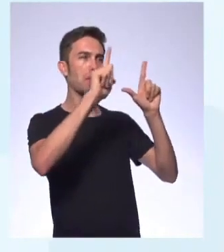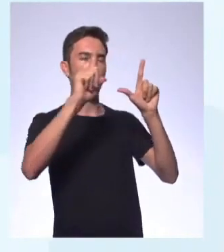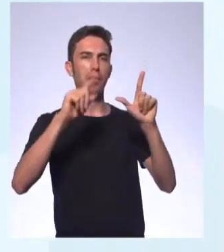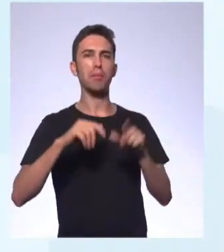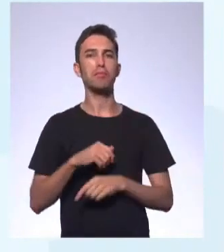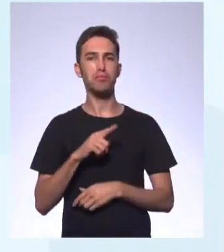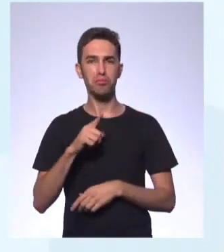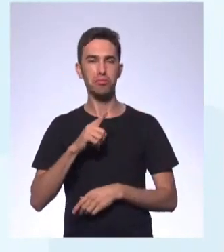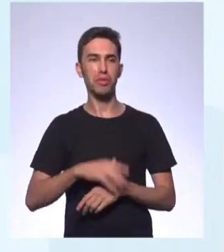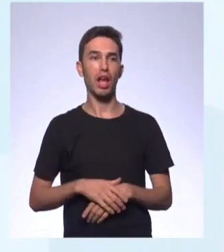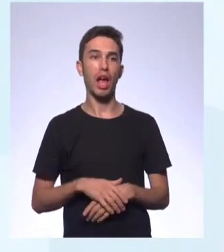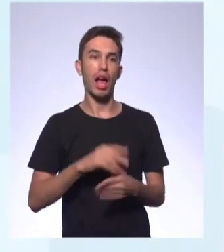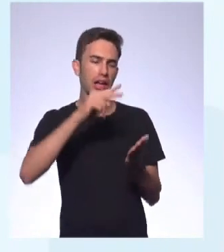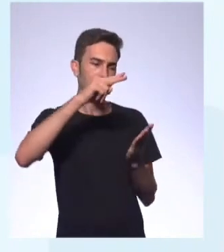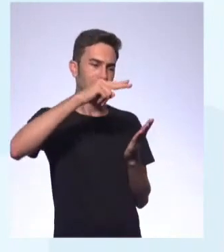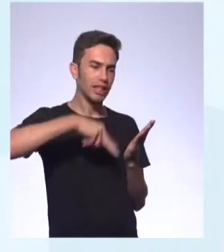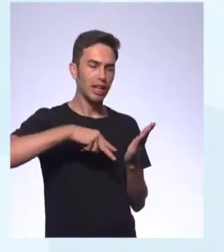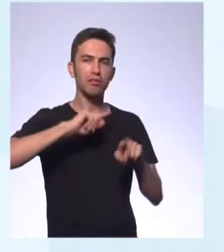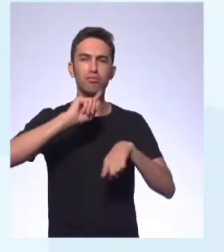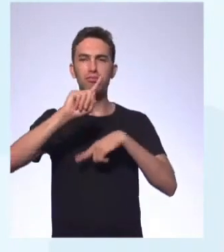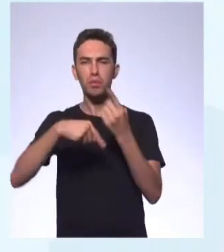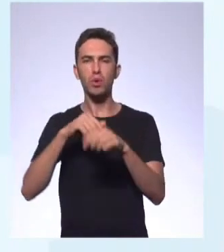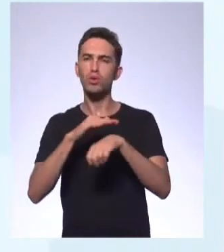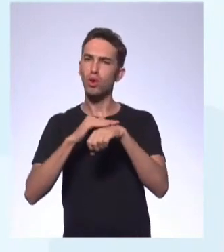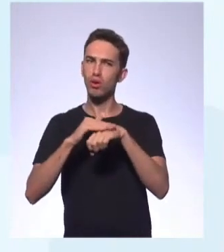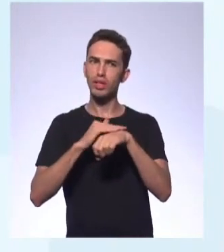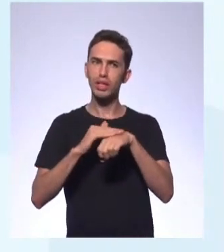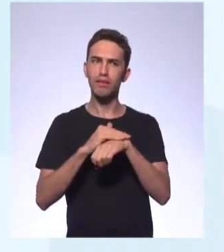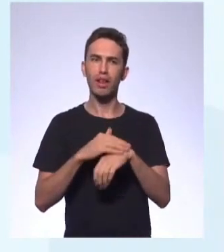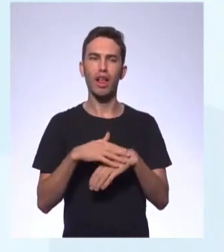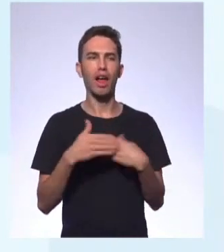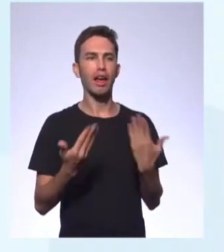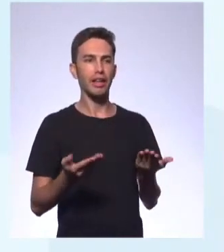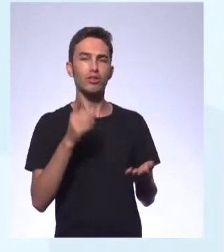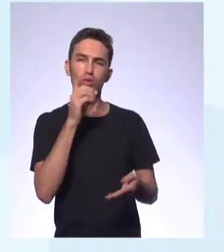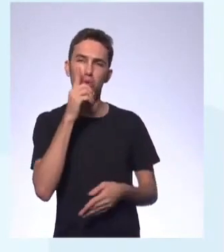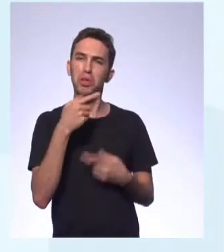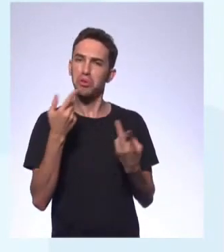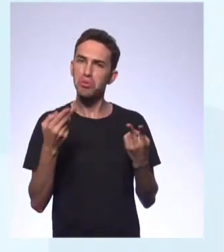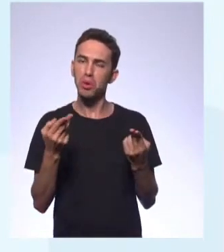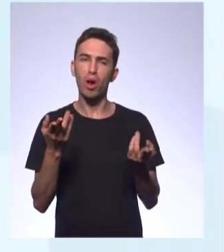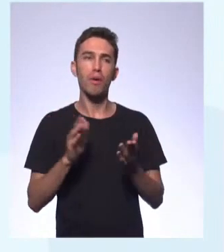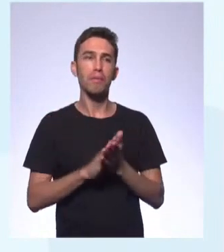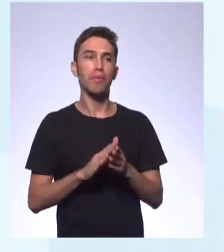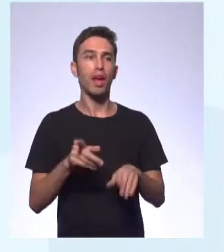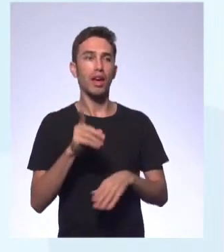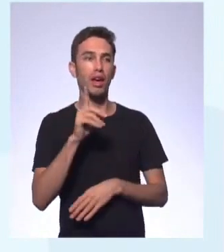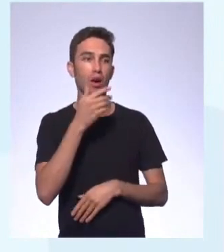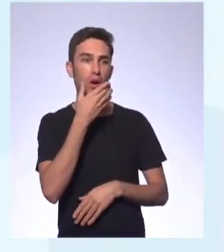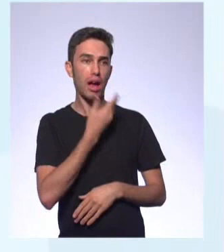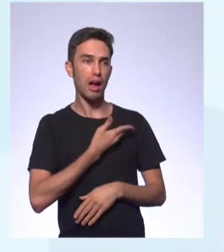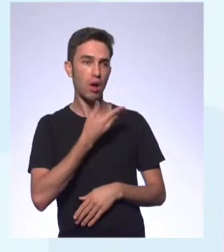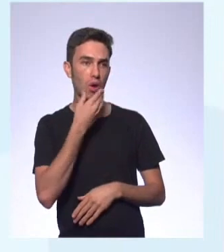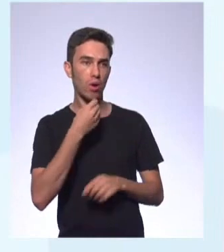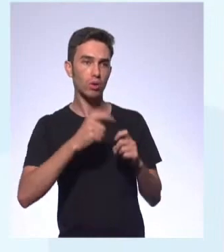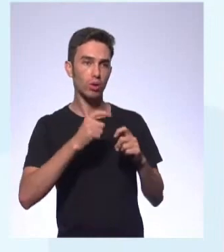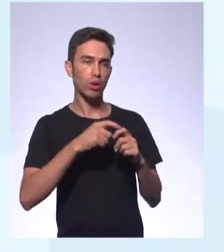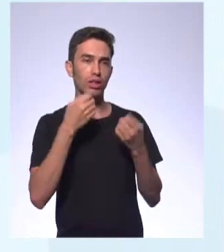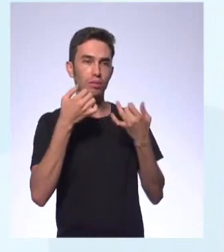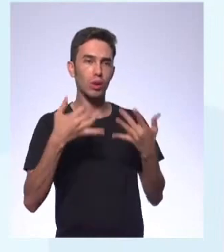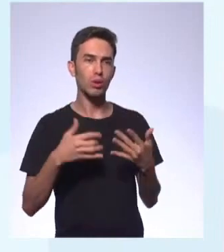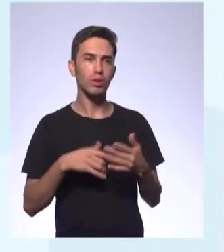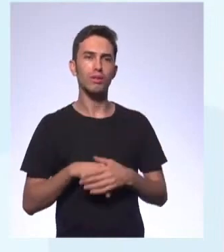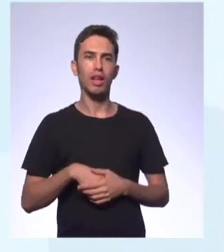anatômicos. Liam e depois conversavam. Assim fizeram naquele domingo. Hildegardo disse, ao fim da leitura dos